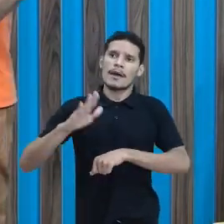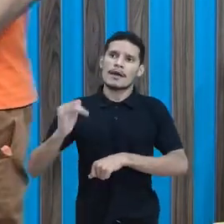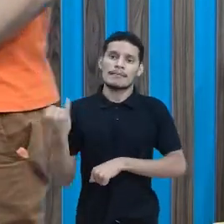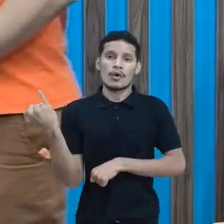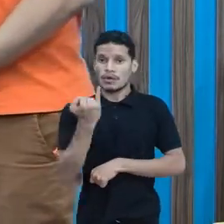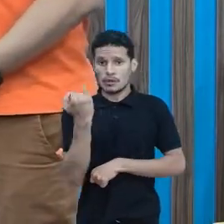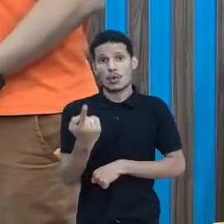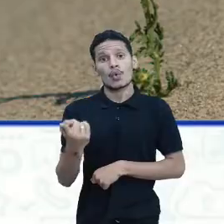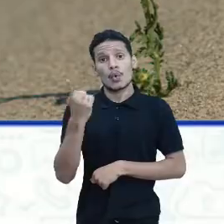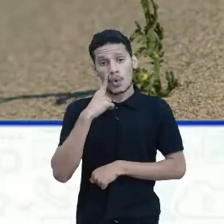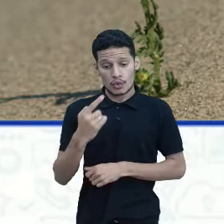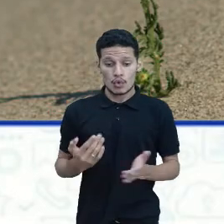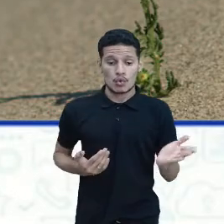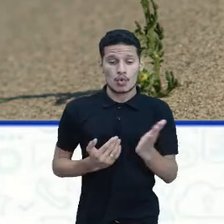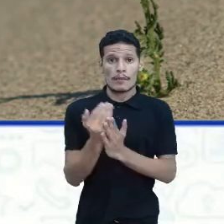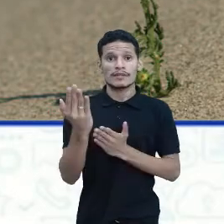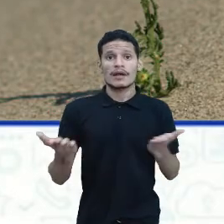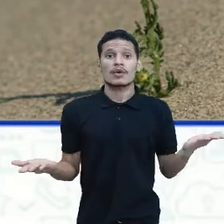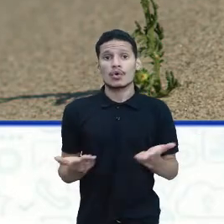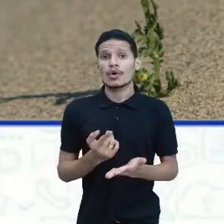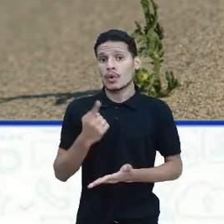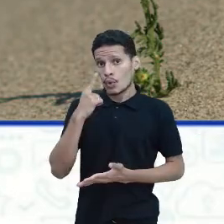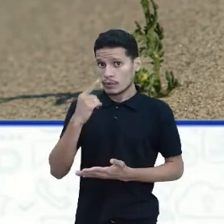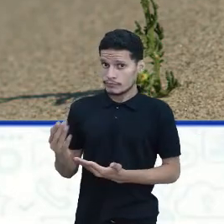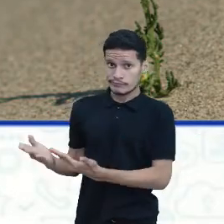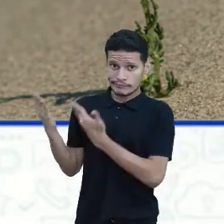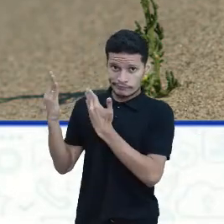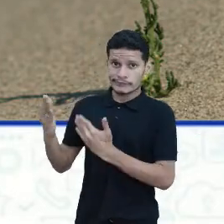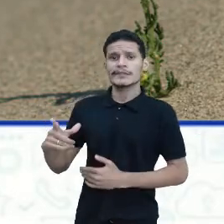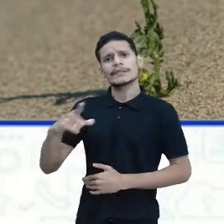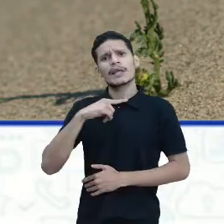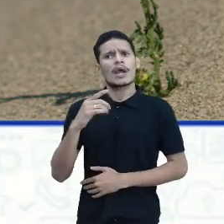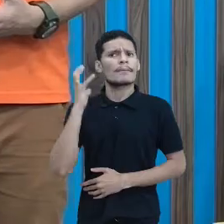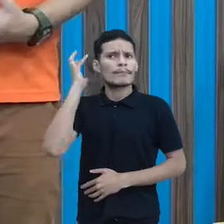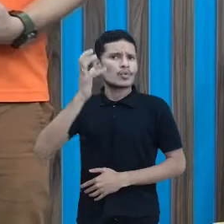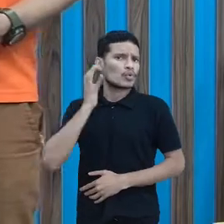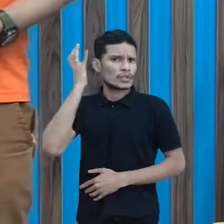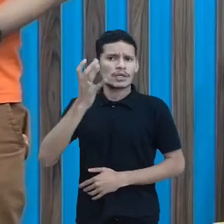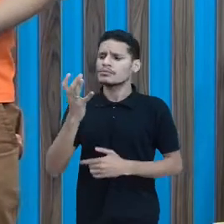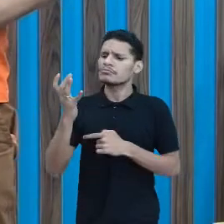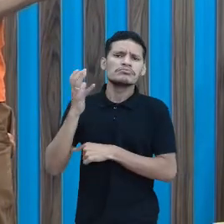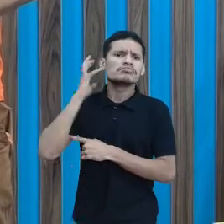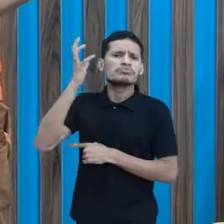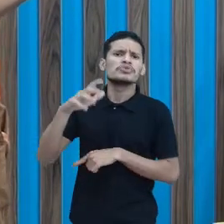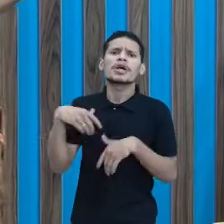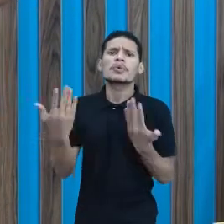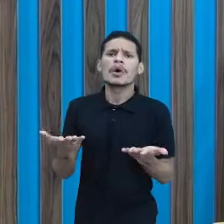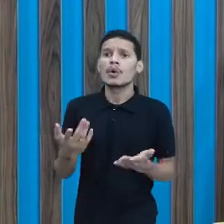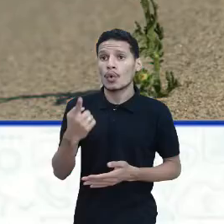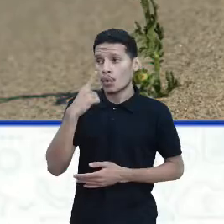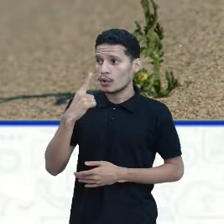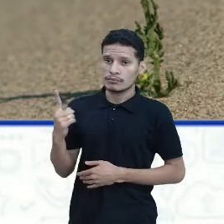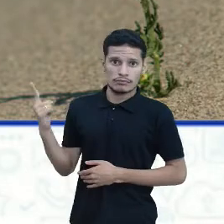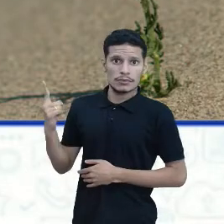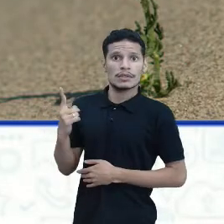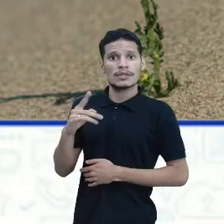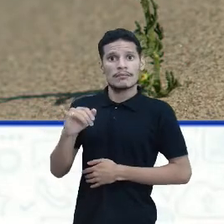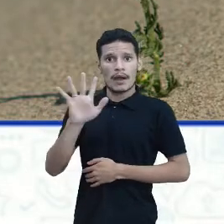alguns, ó. Para começo de história, gente, vamos para uma música, certo? Que música será essa? Observe essa imagem aí,